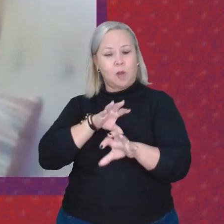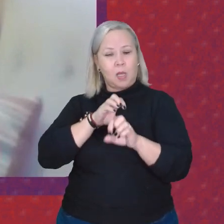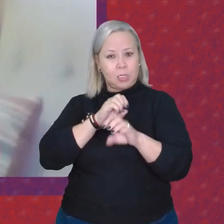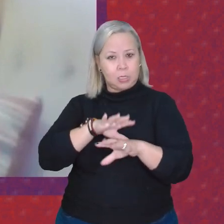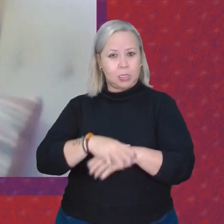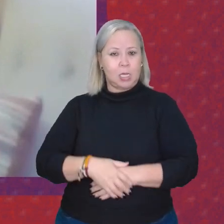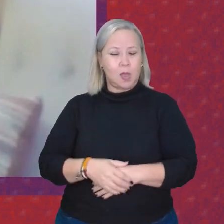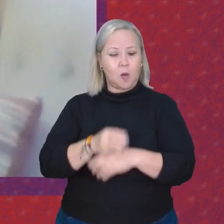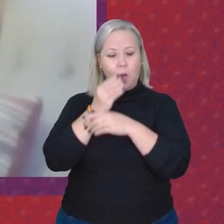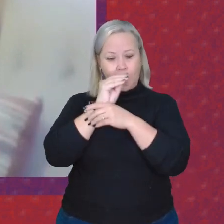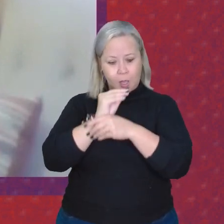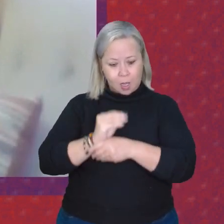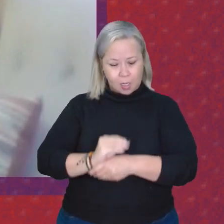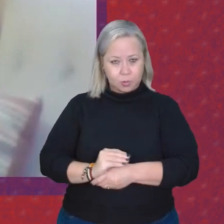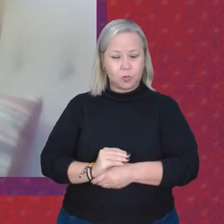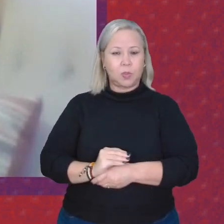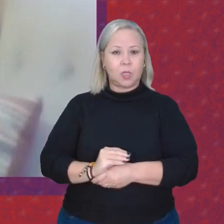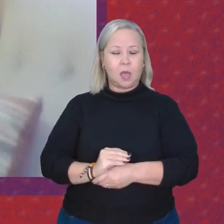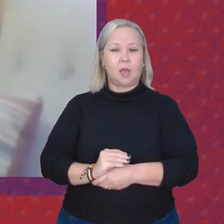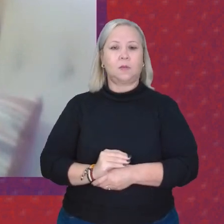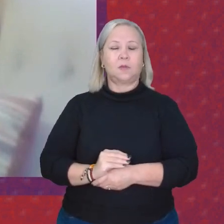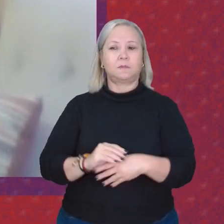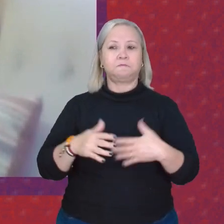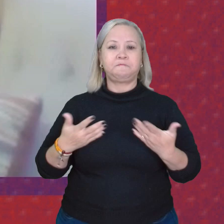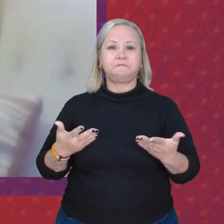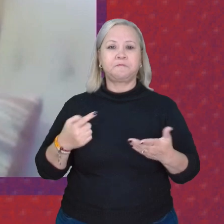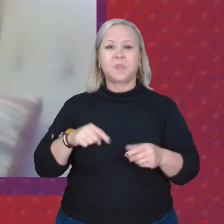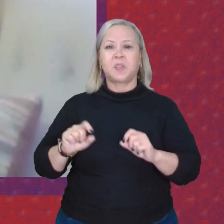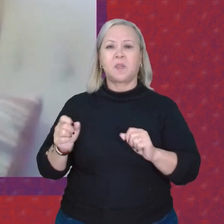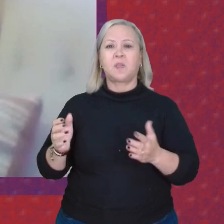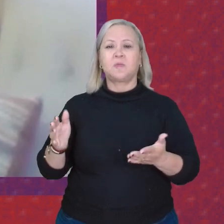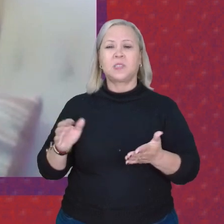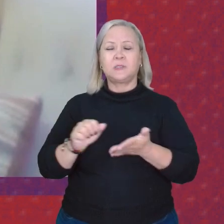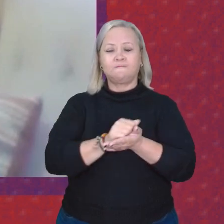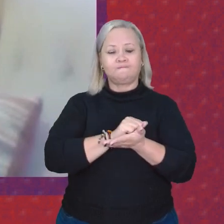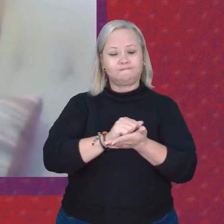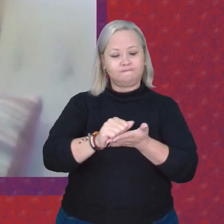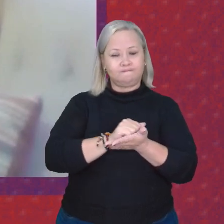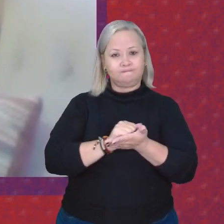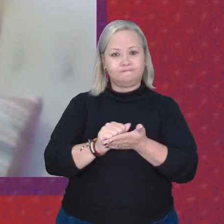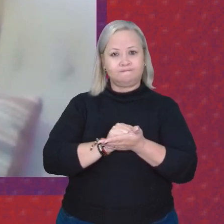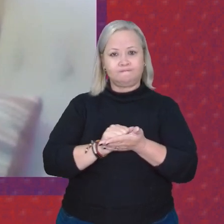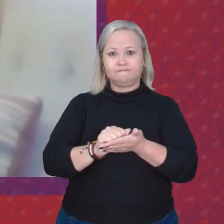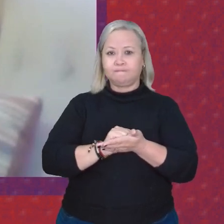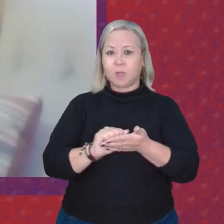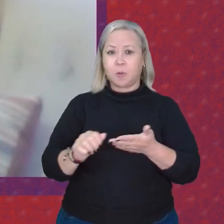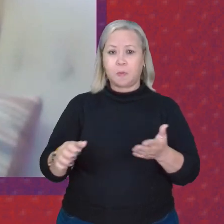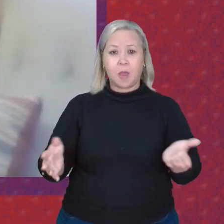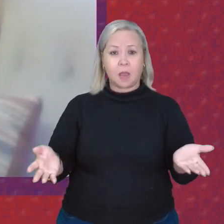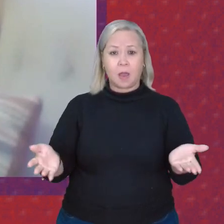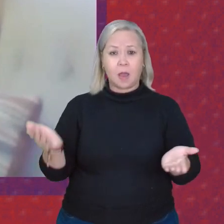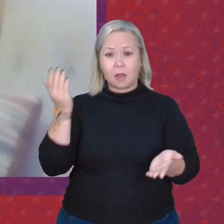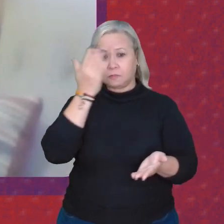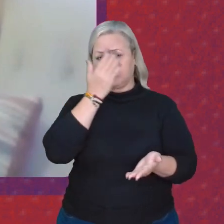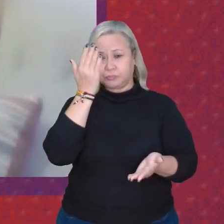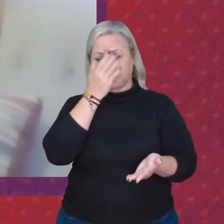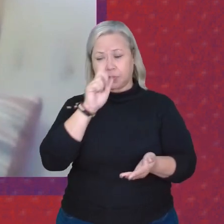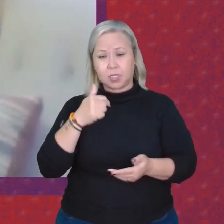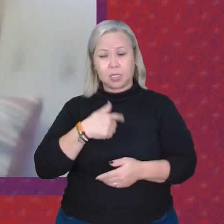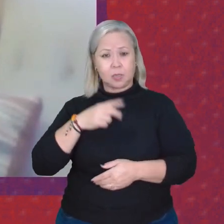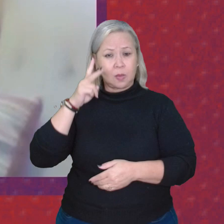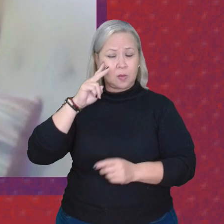aos cuidados, eles foram sendo apagados, né, da nossa história, da